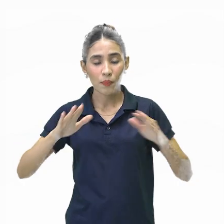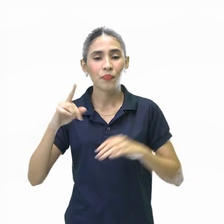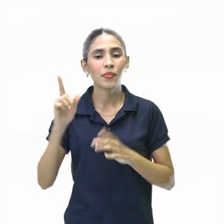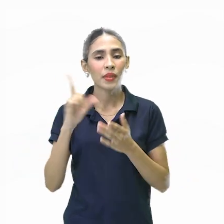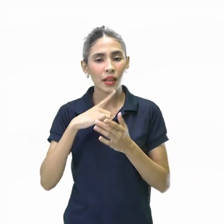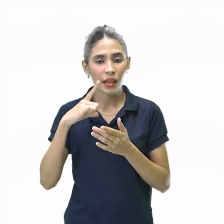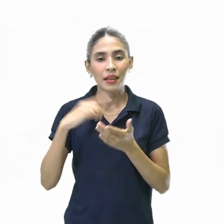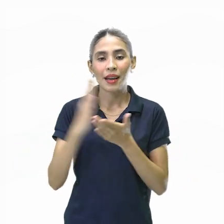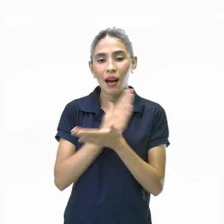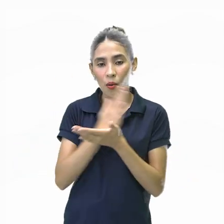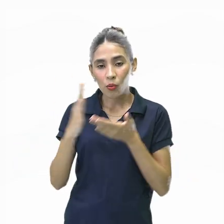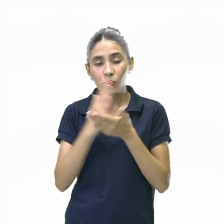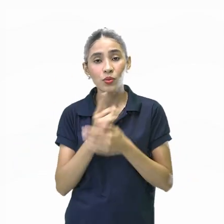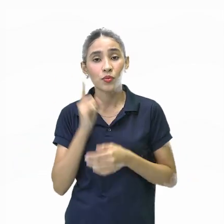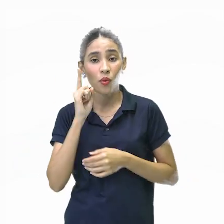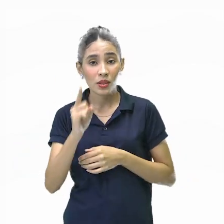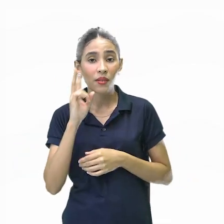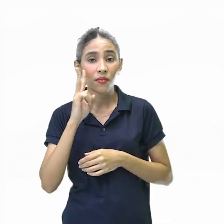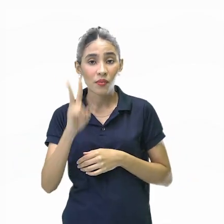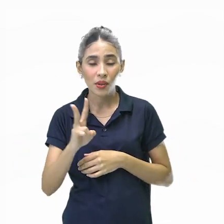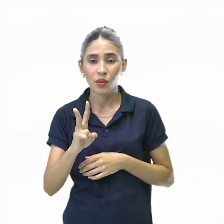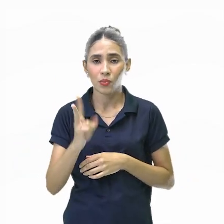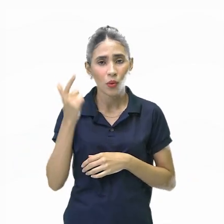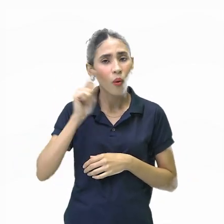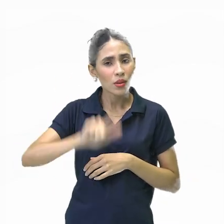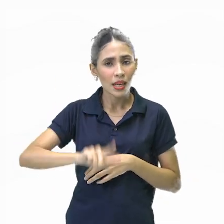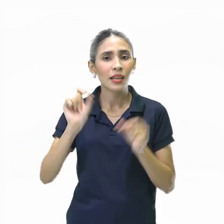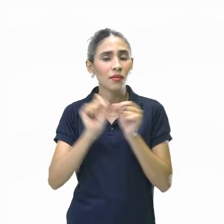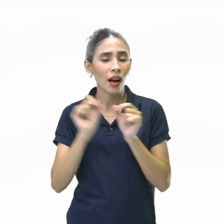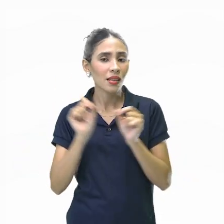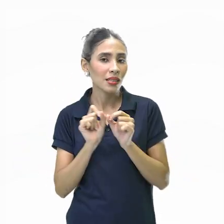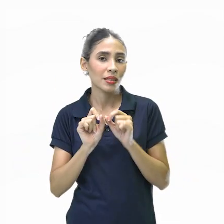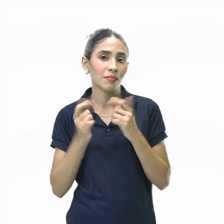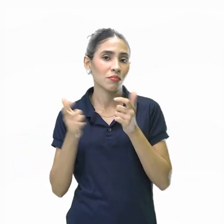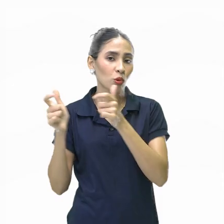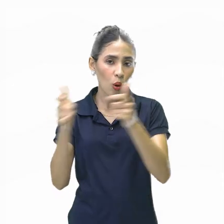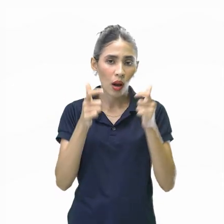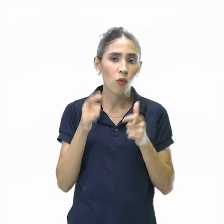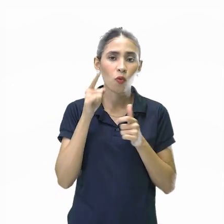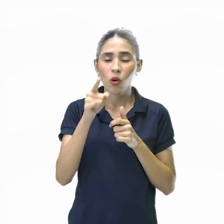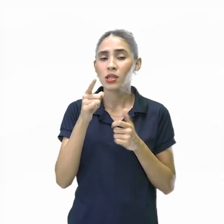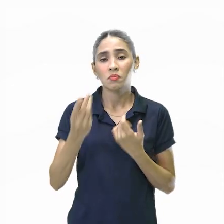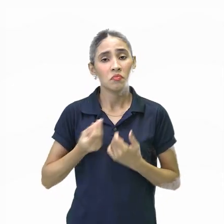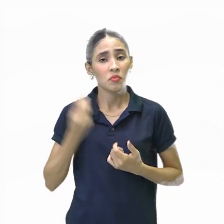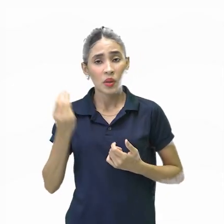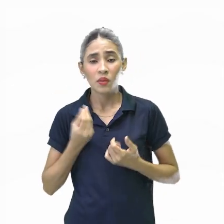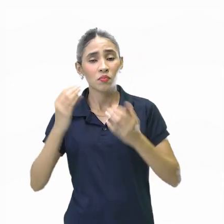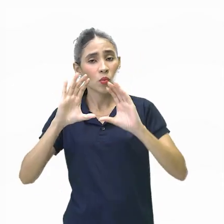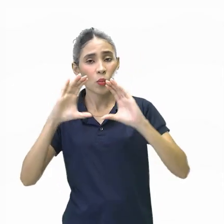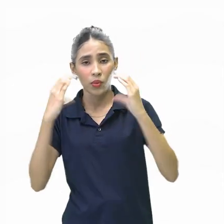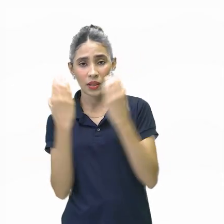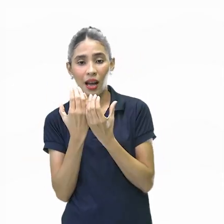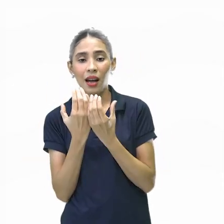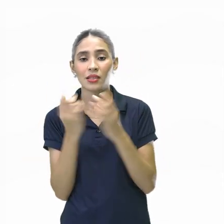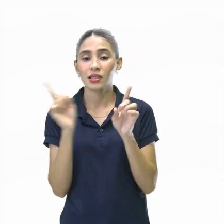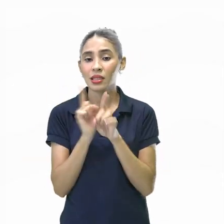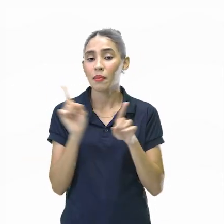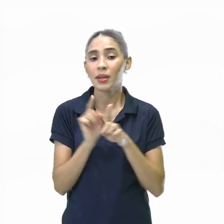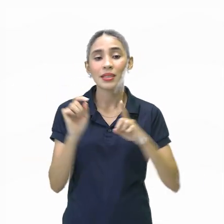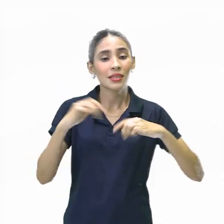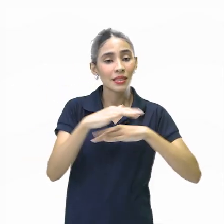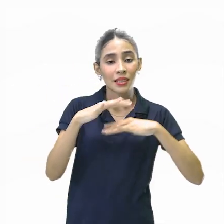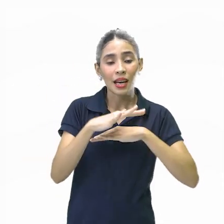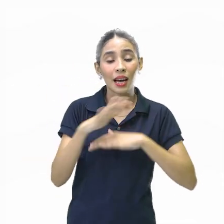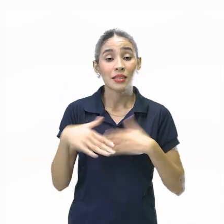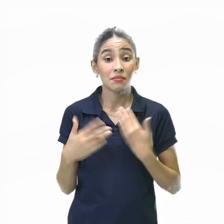alguns aqui que vocês viram que até dá para a gente fazer aí onde vocês estão, nas comunidades, nas cidades.